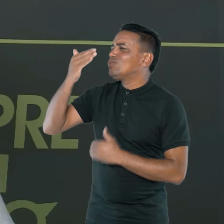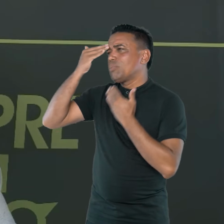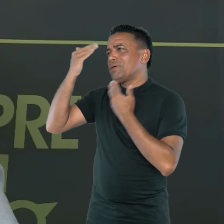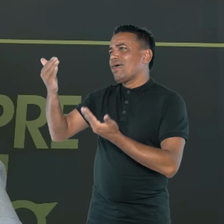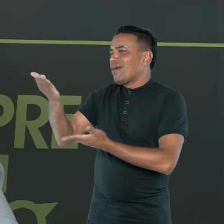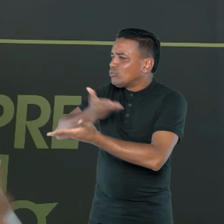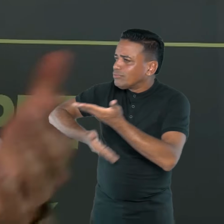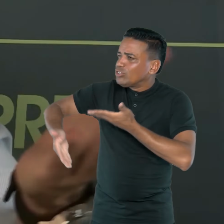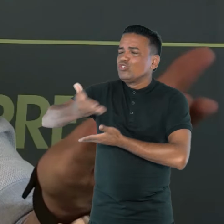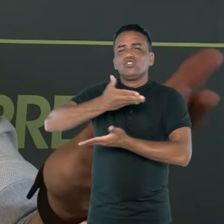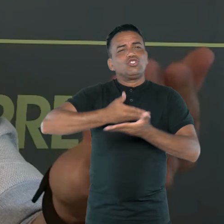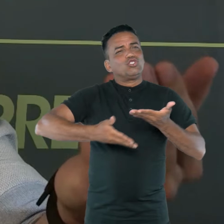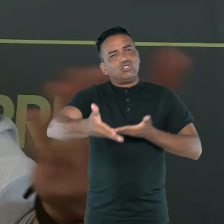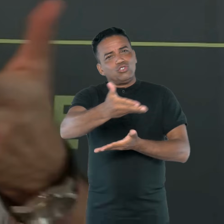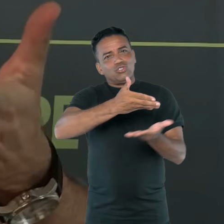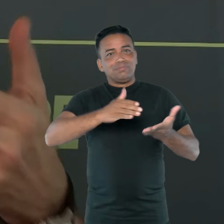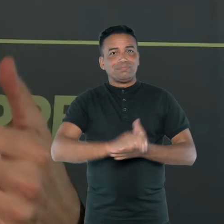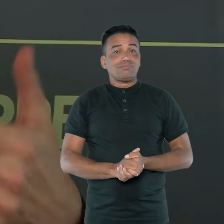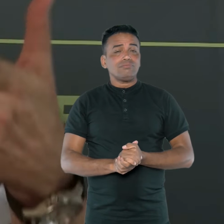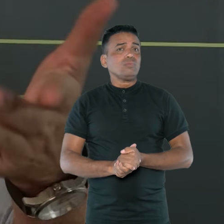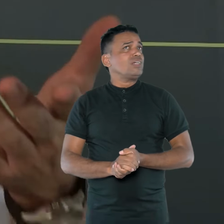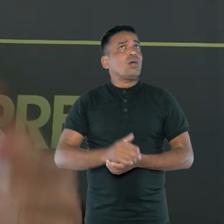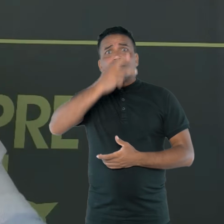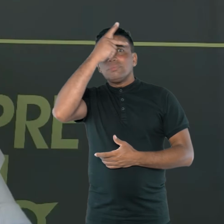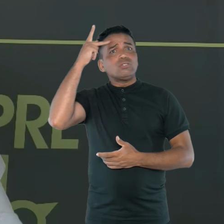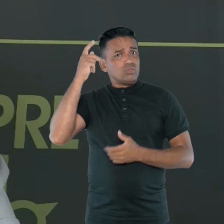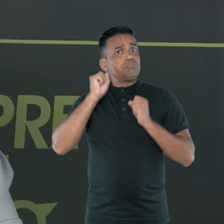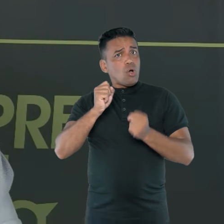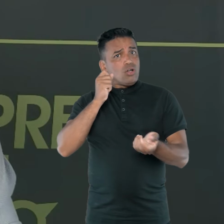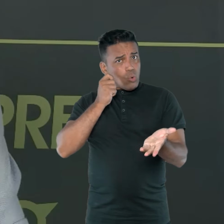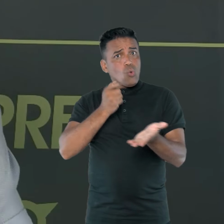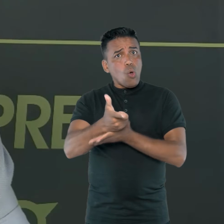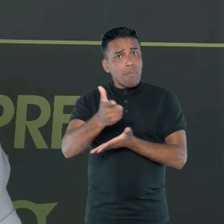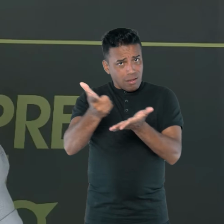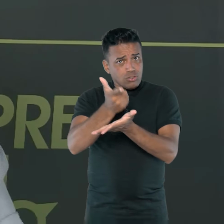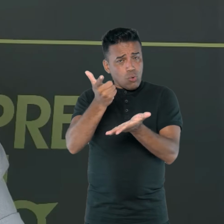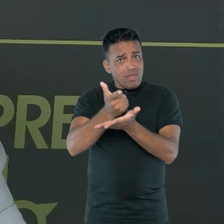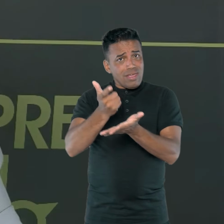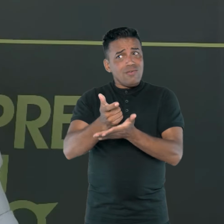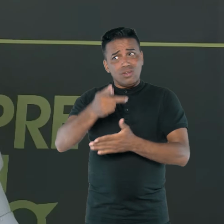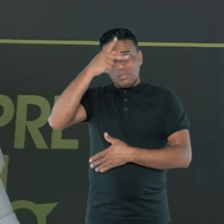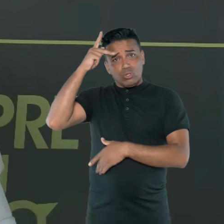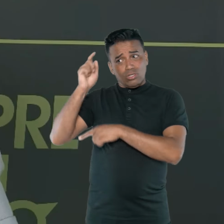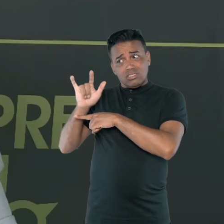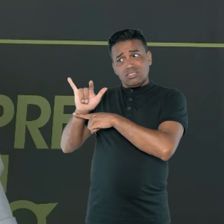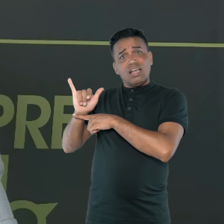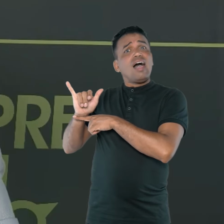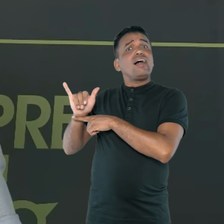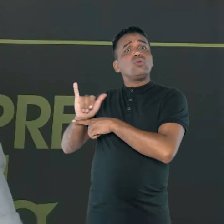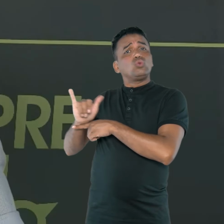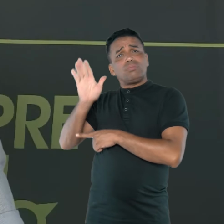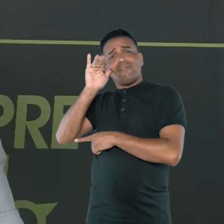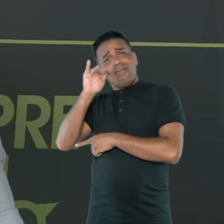gente. E aonde as pessoas podem conseguir, aonde quem está acompanhando a gente pode conseguir os seus livros?